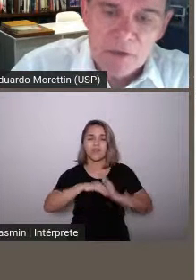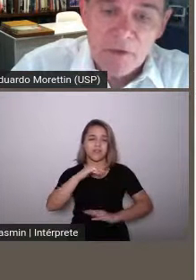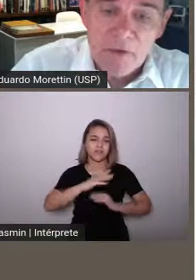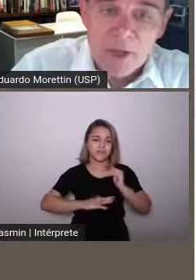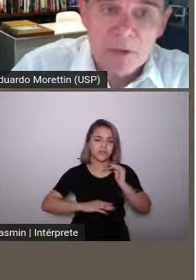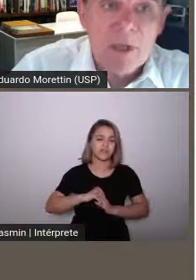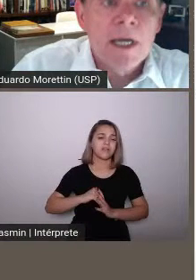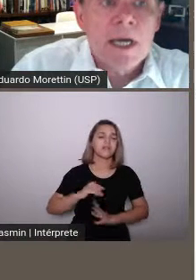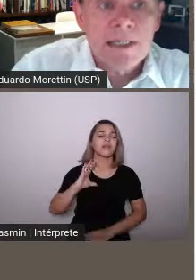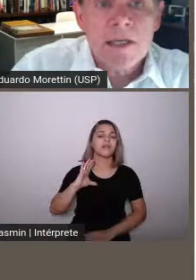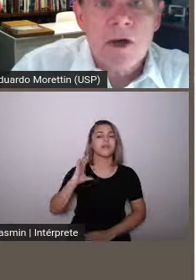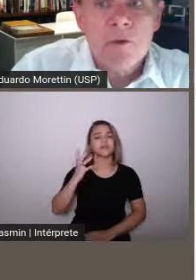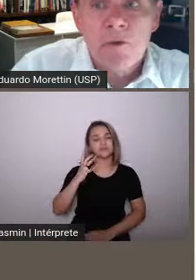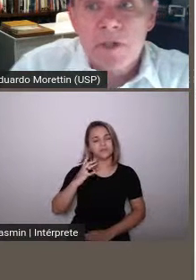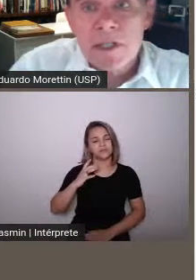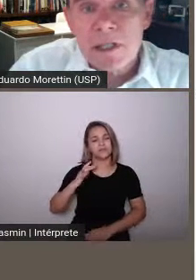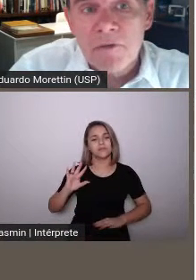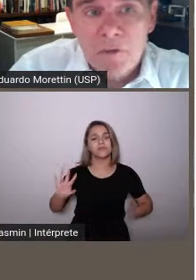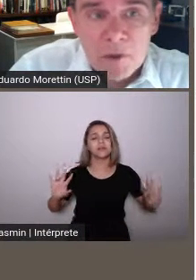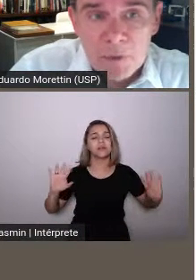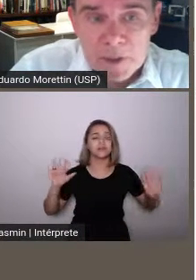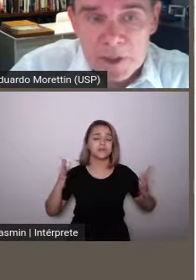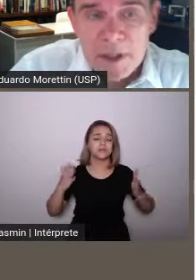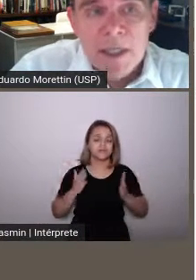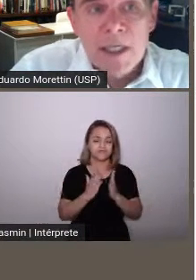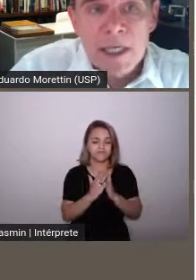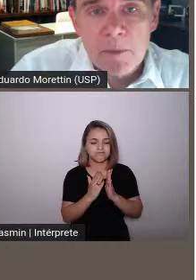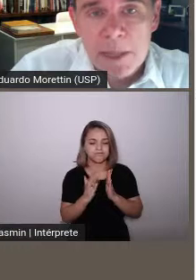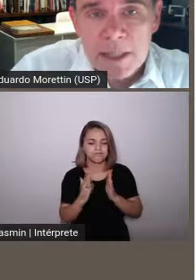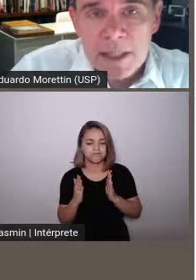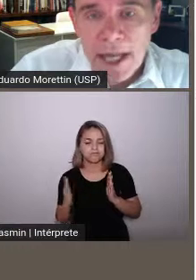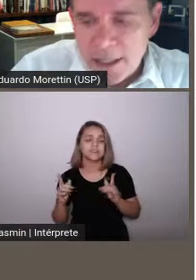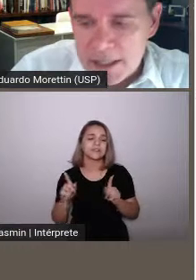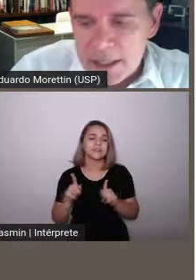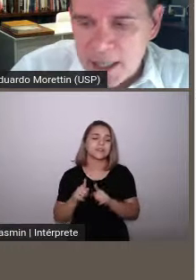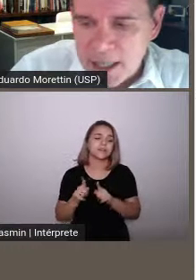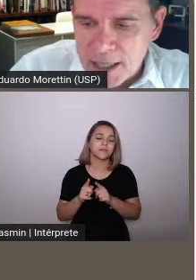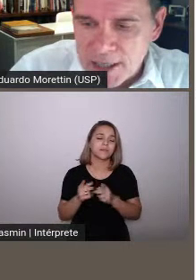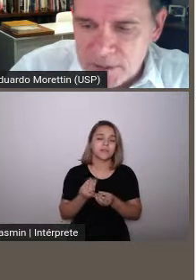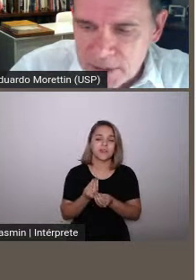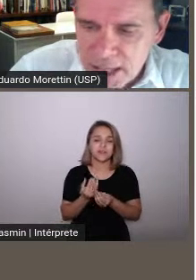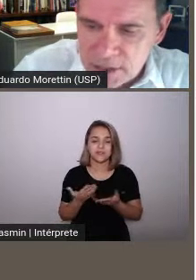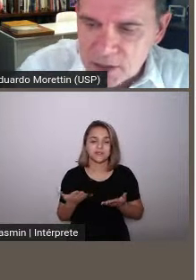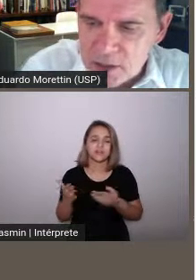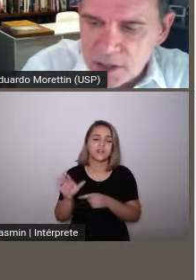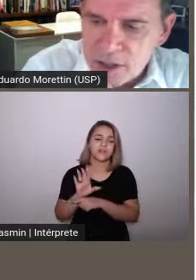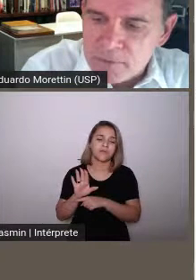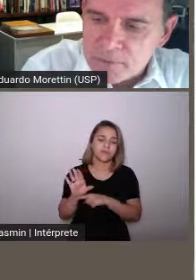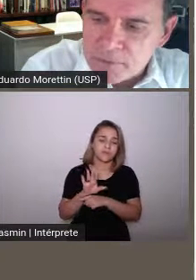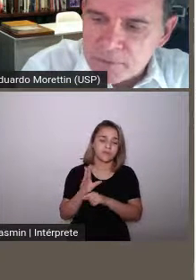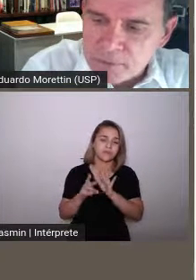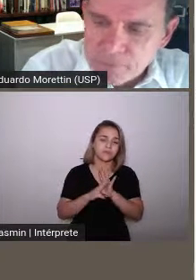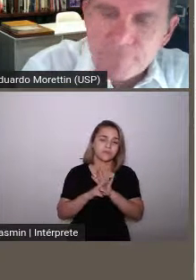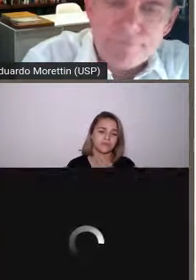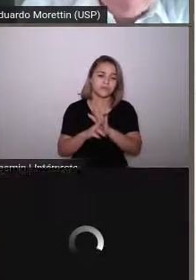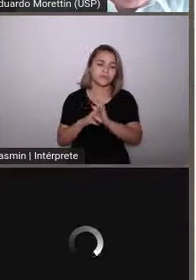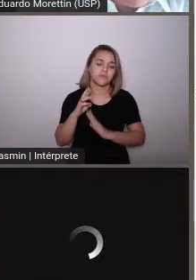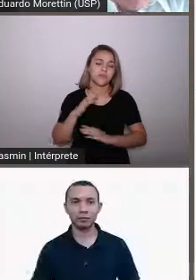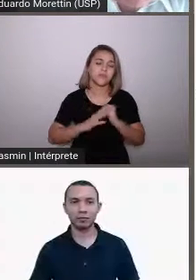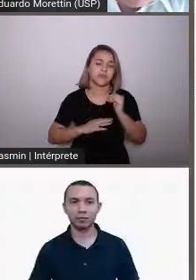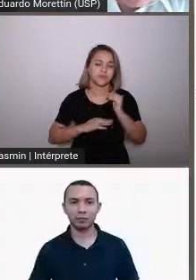durante o evento, assim como fornecer filmes que representassem a atividade de